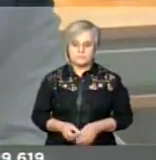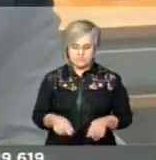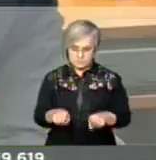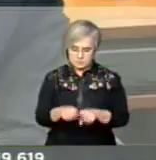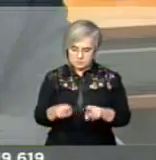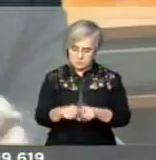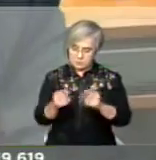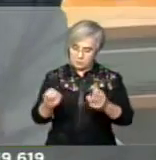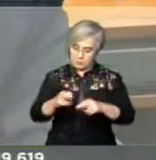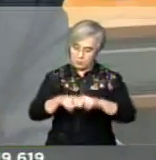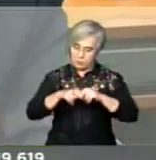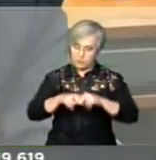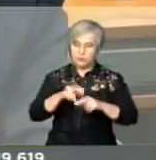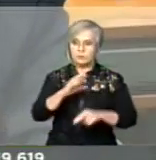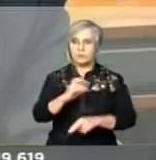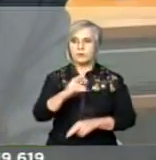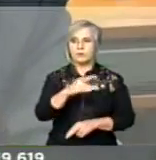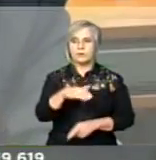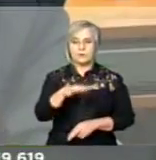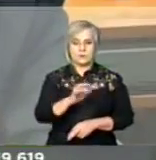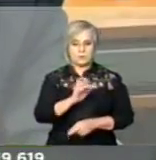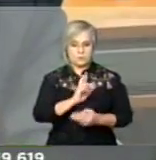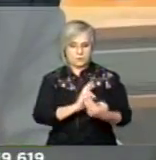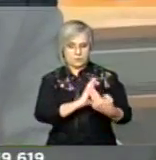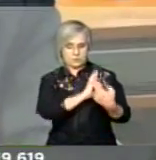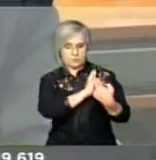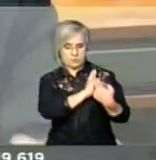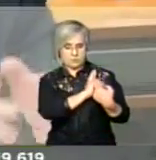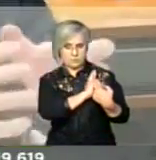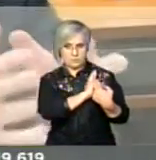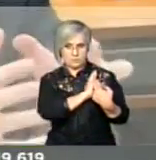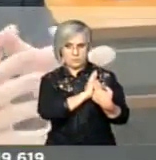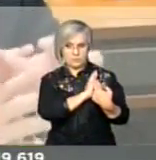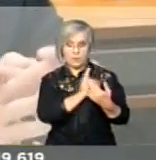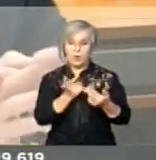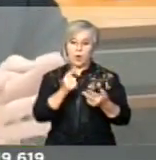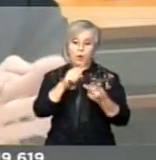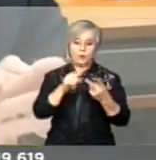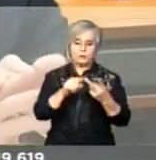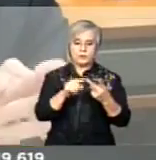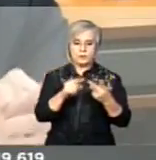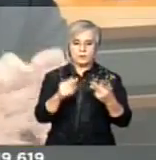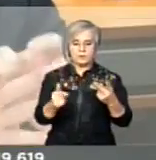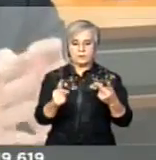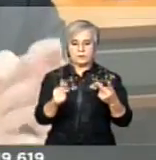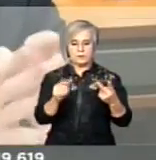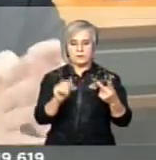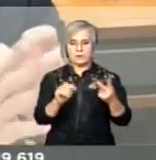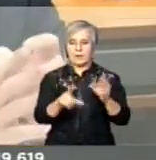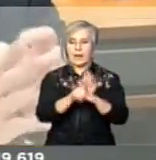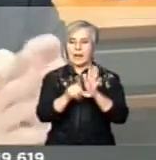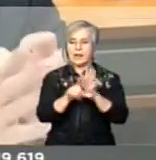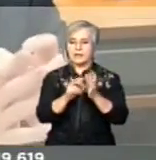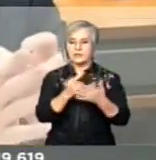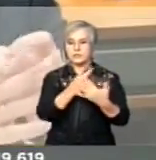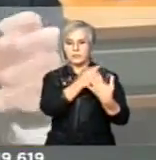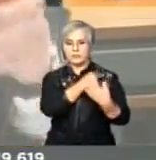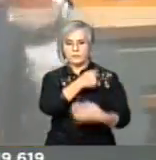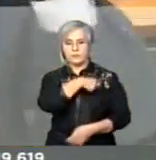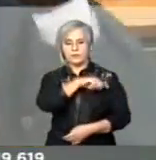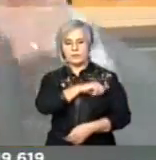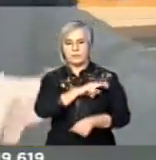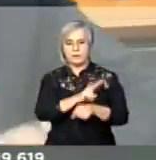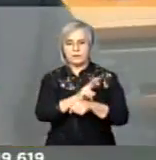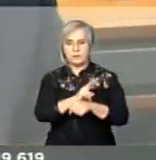princípio, por isso o crime de responsabilidade. O outro aspecto é a questão da lei de responsabilidade fiscal.